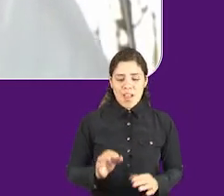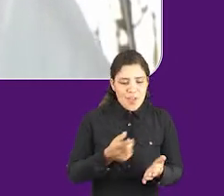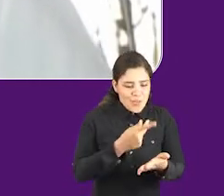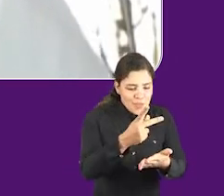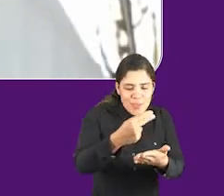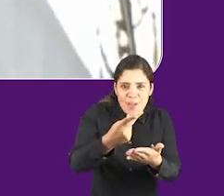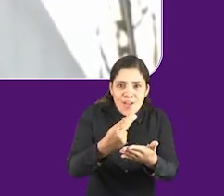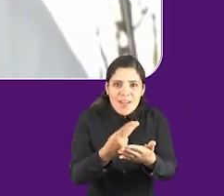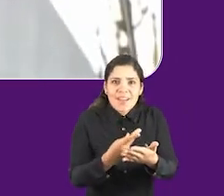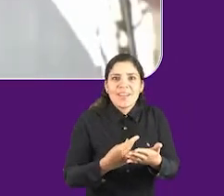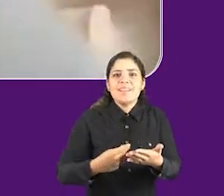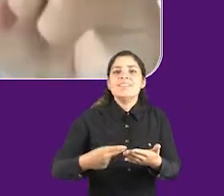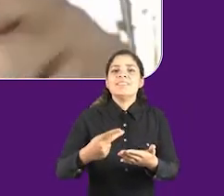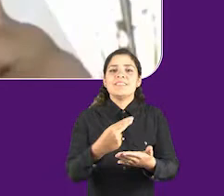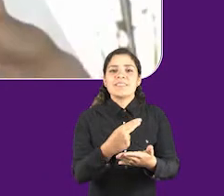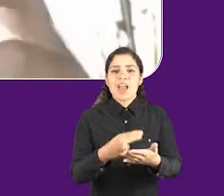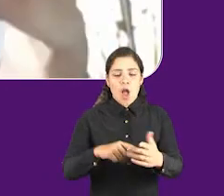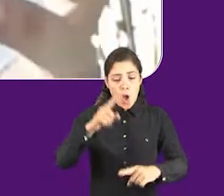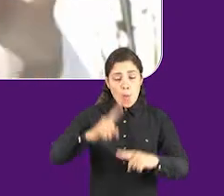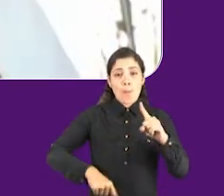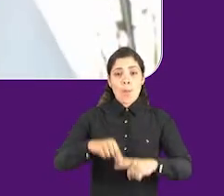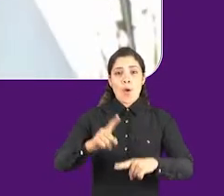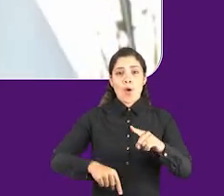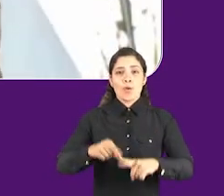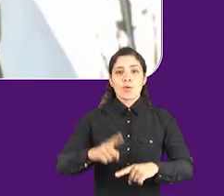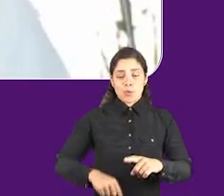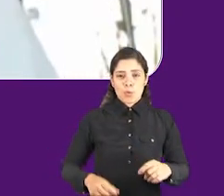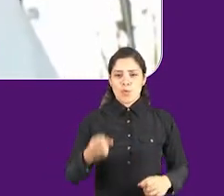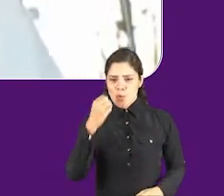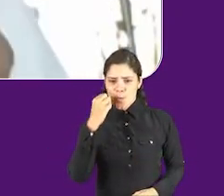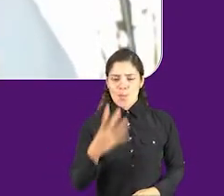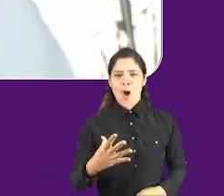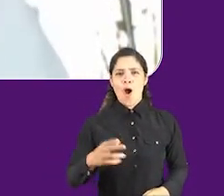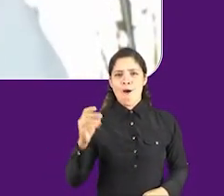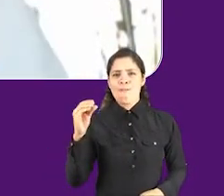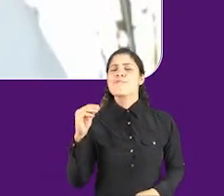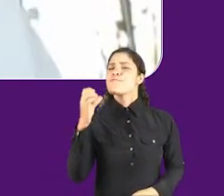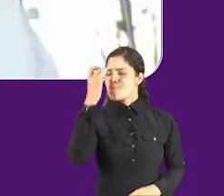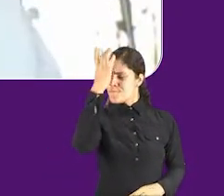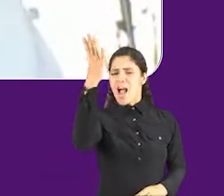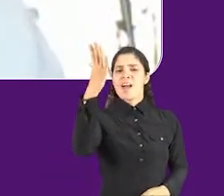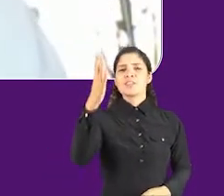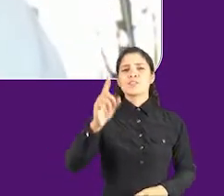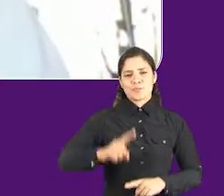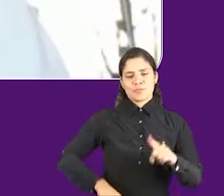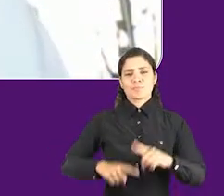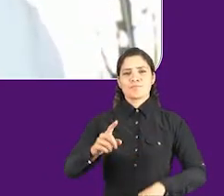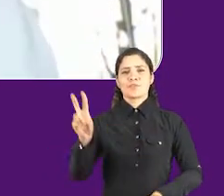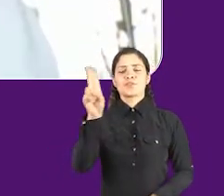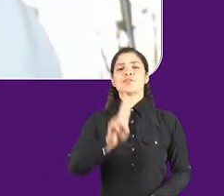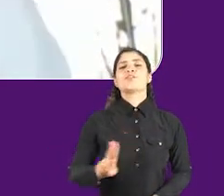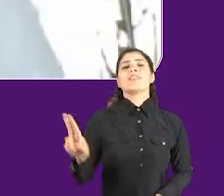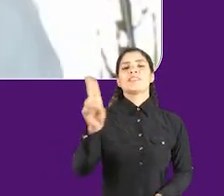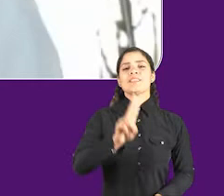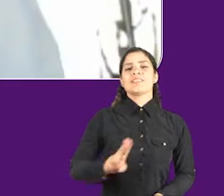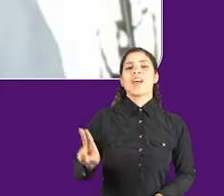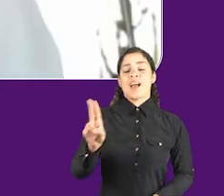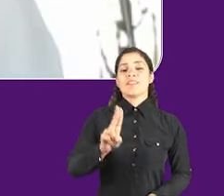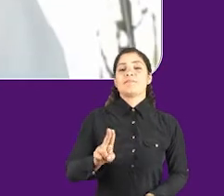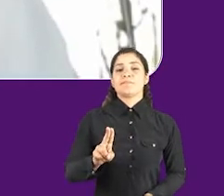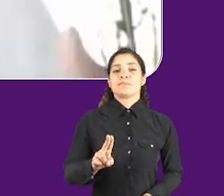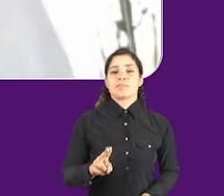e usar experian se você já Como desenhar as coisas aqui o Google se esperar seja muito mais fácil de utilizar